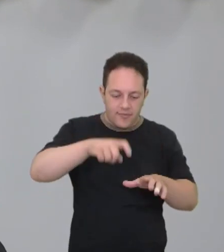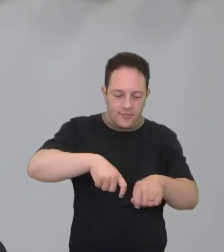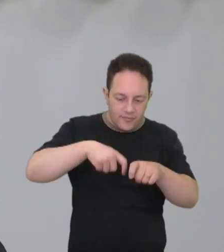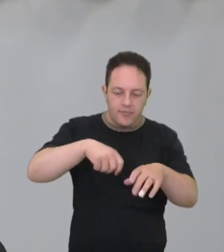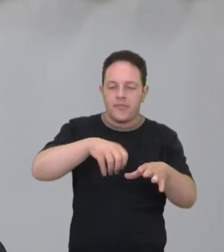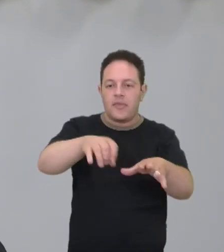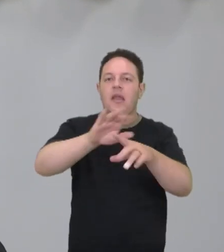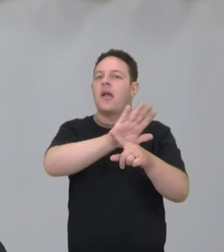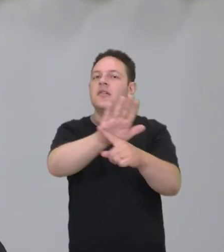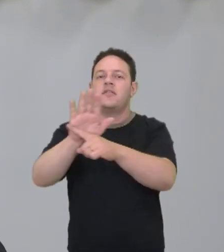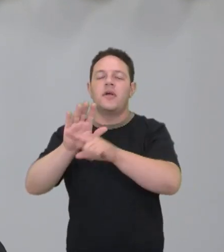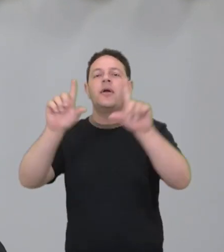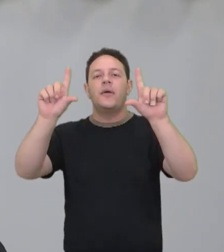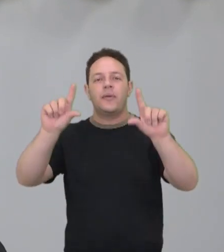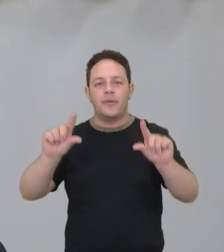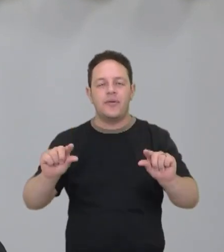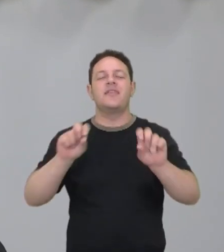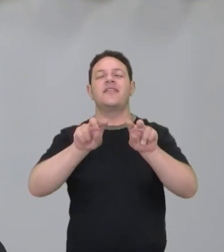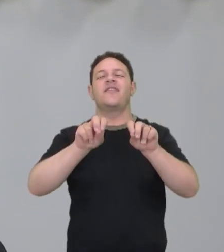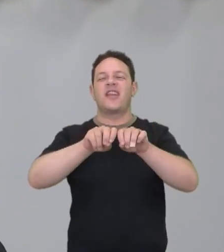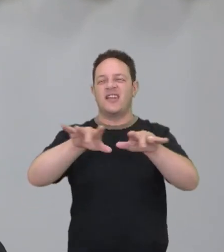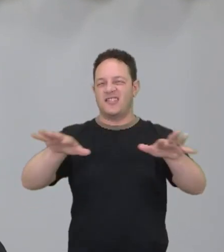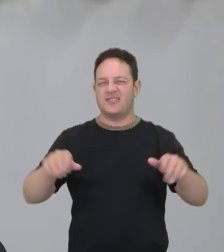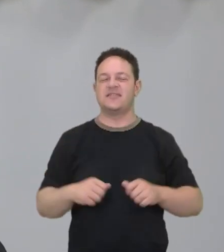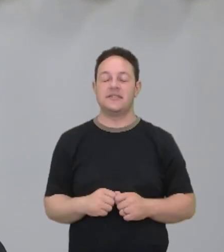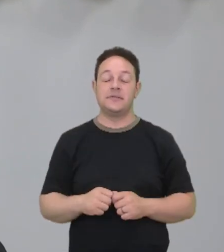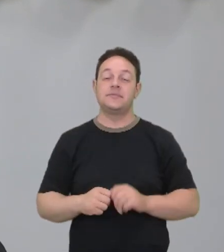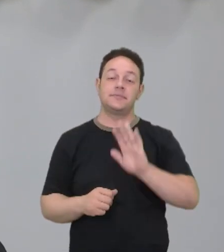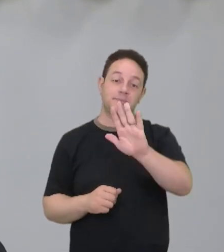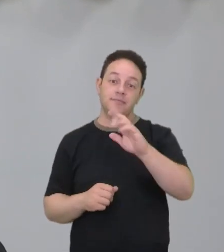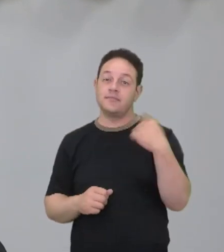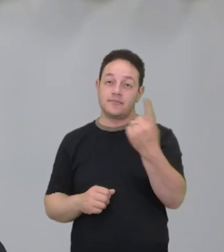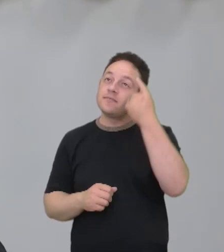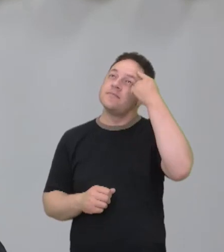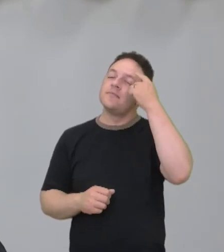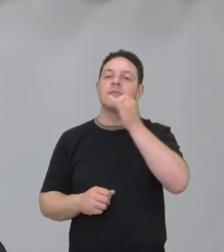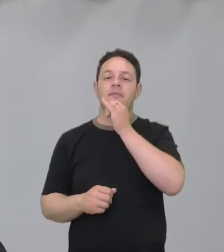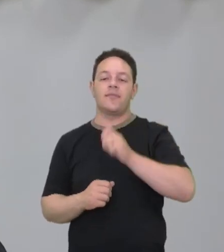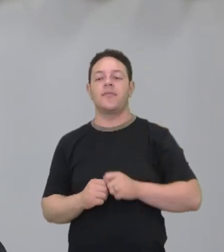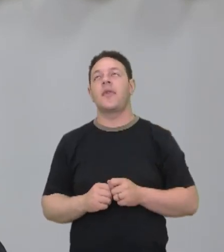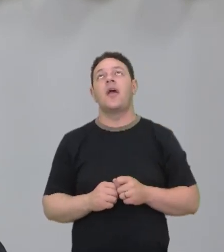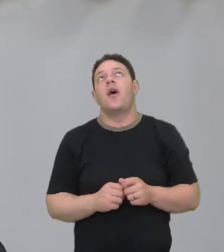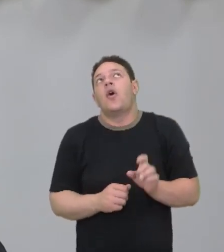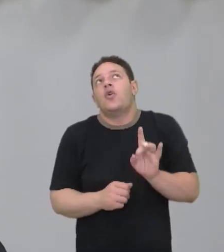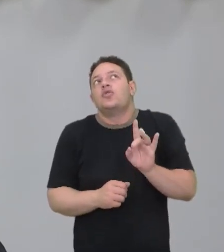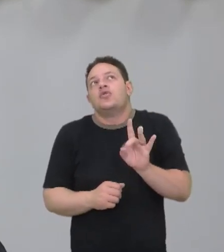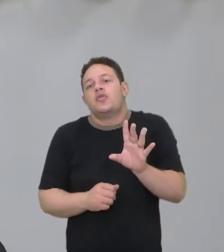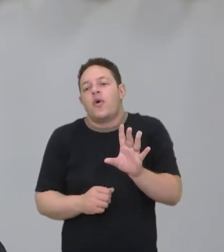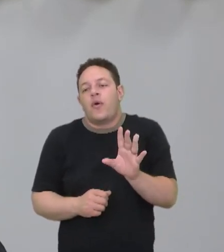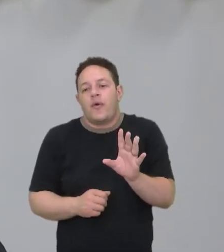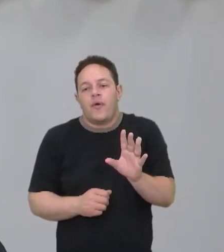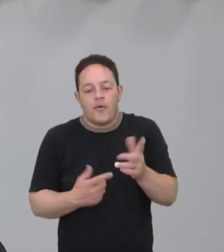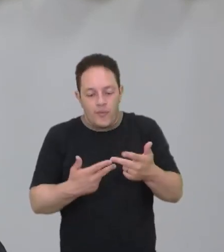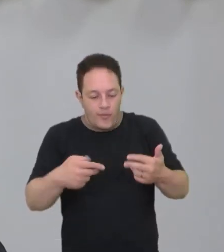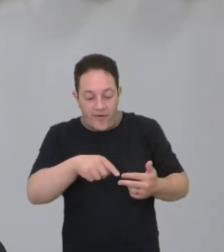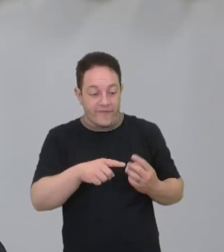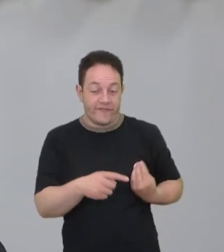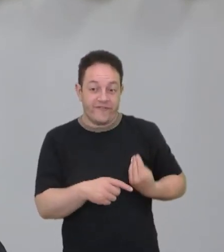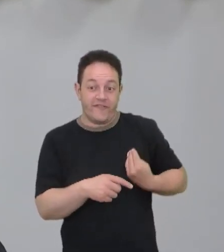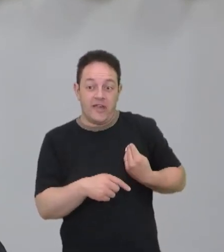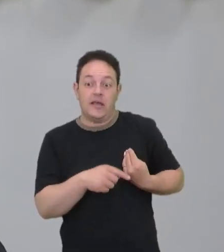auxiliando aí nesse processo de biorremediação. Então, para vocês terem uma ideia, né, não é apenas, né, um agente